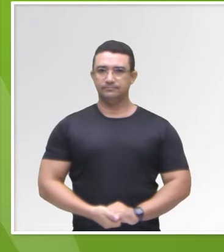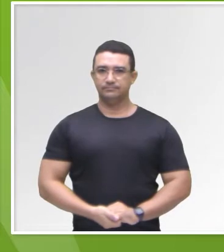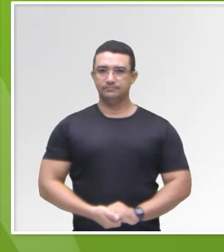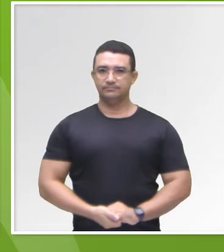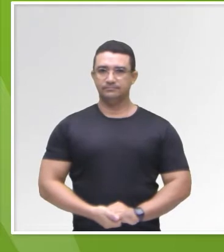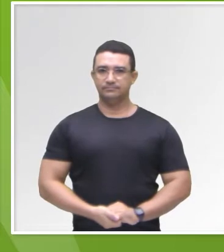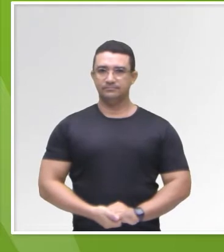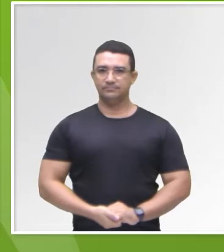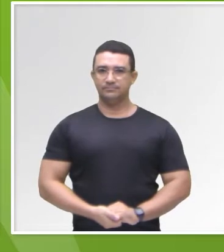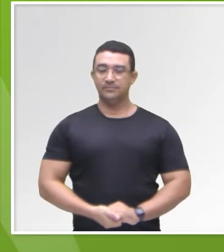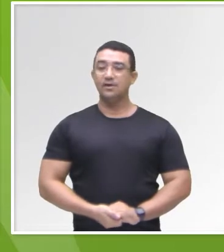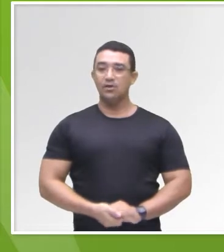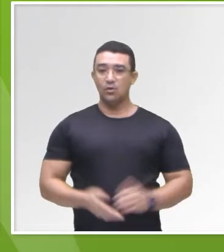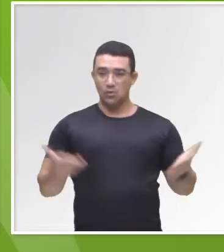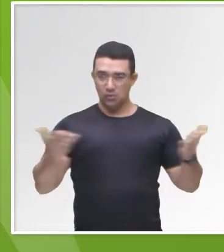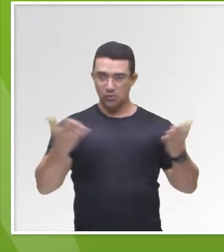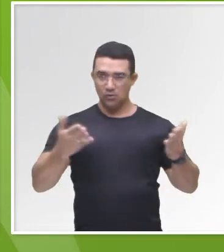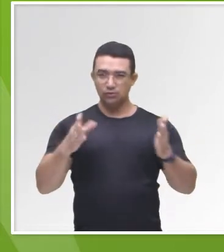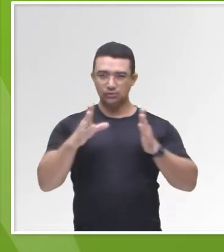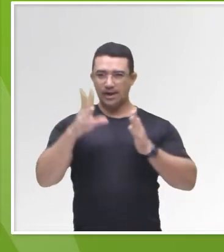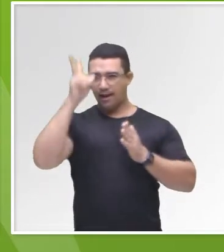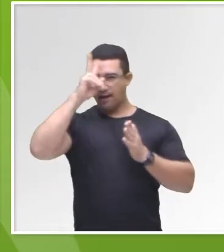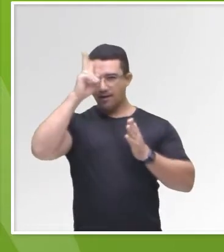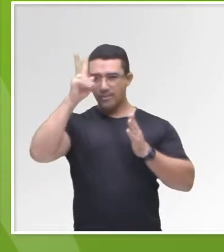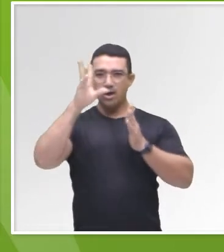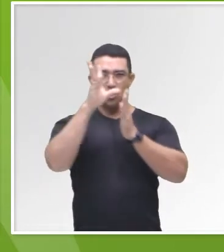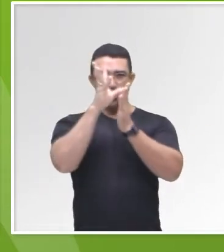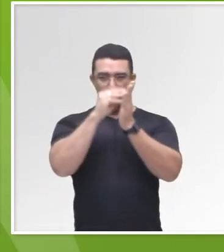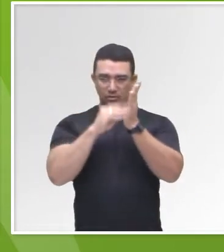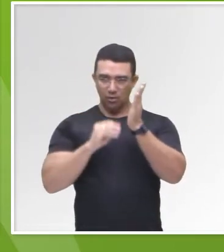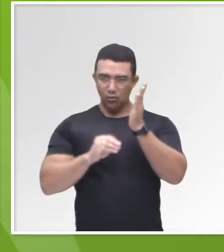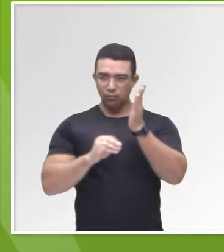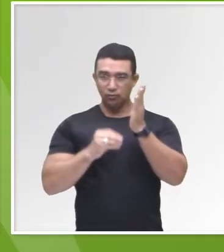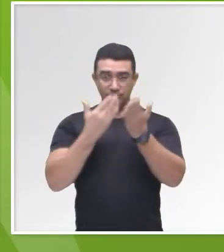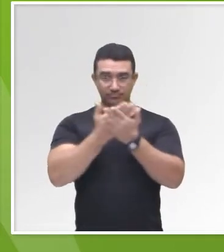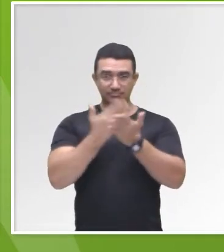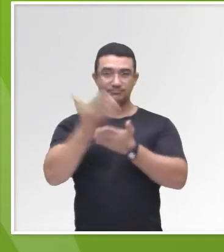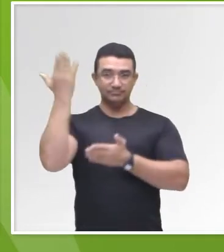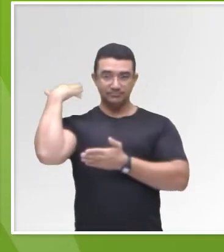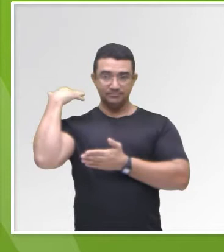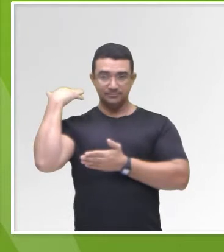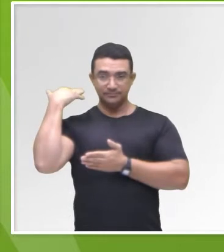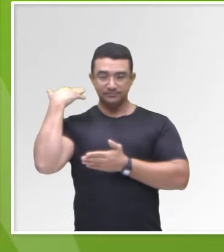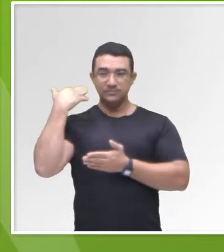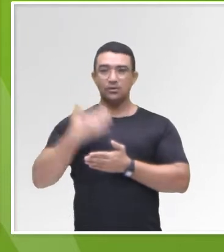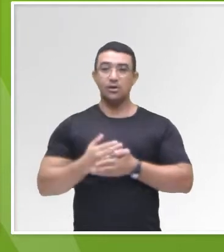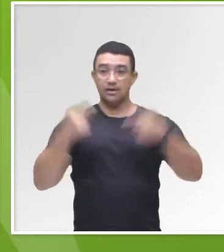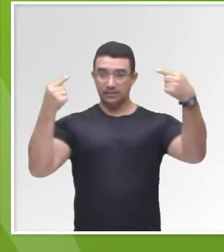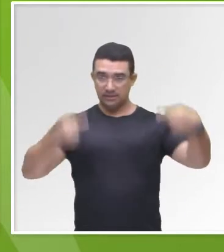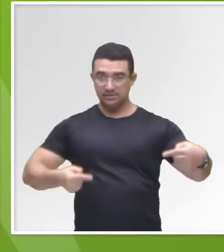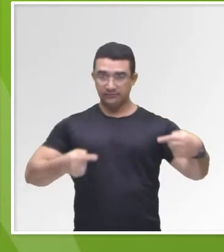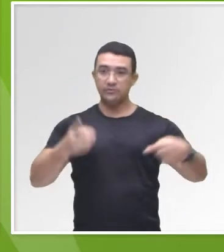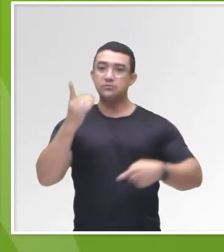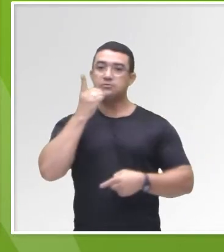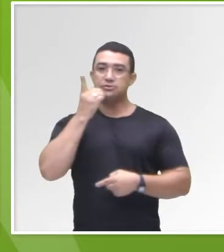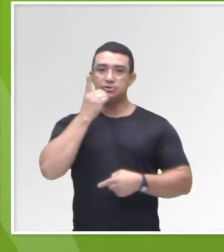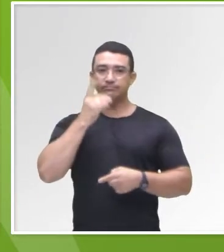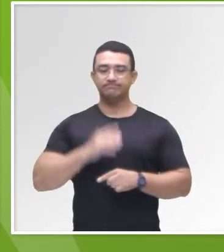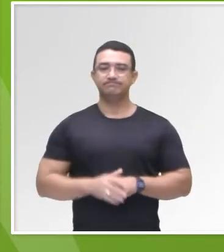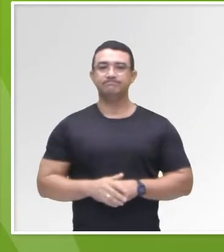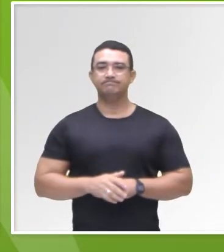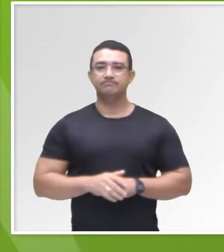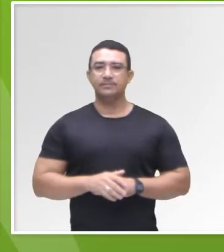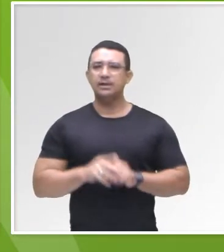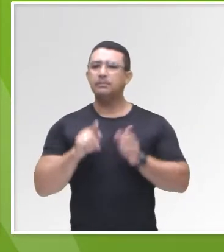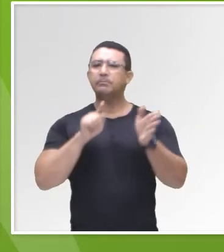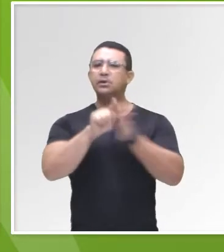Relembrado então o conteúdo da nossa aula anterior, vamos agora para o nosso desafio do dia, trazendo aí a seguinte questão